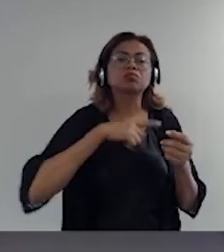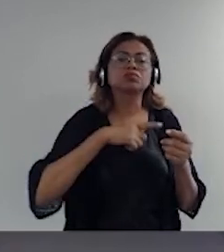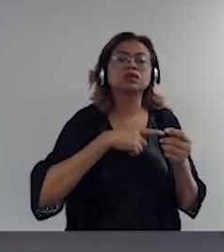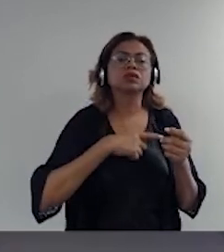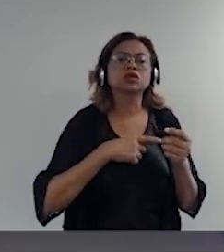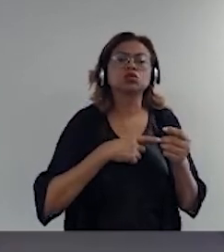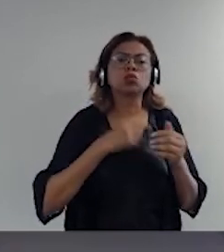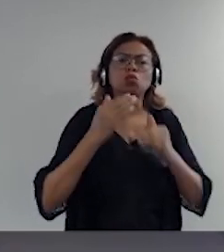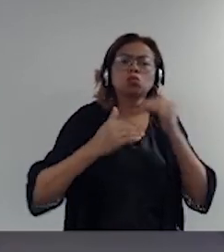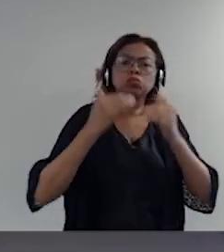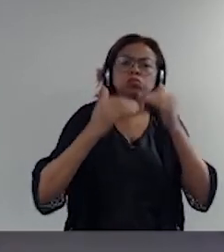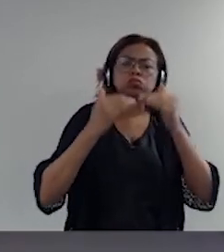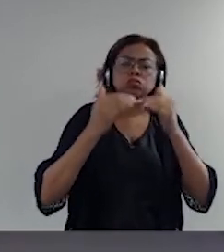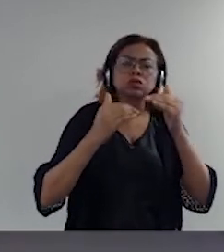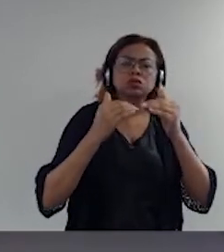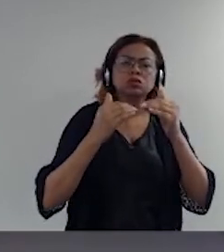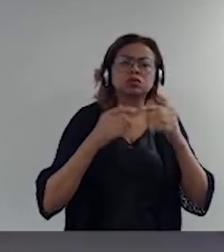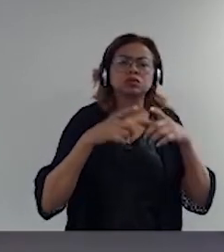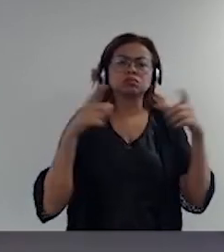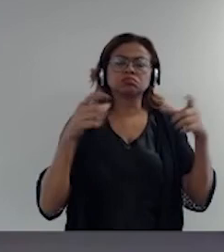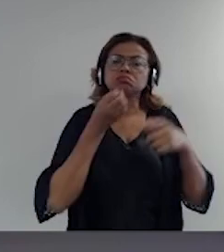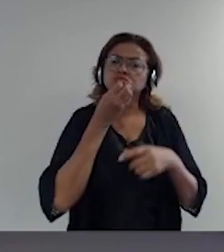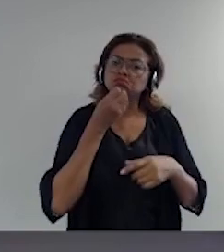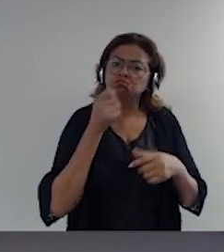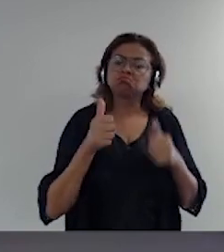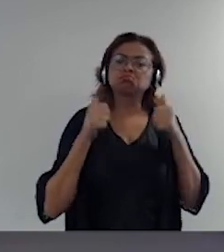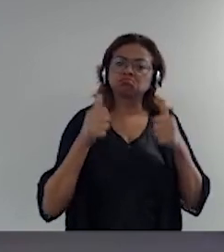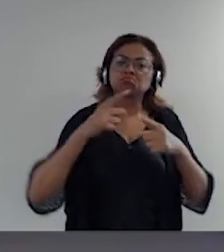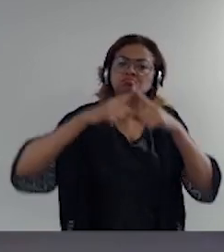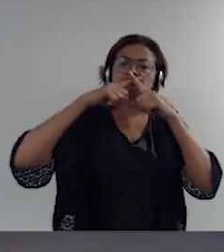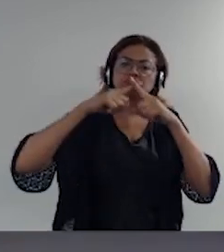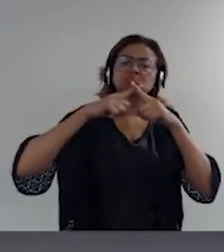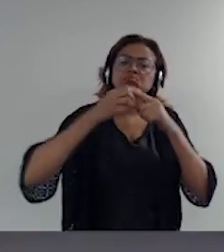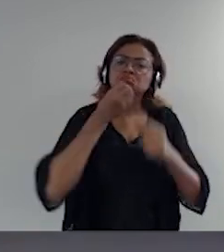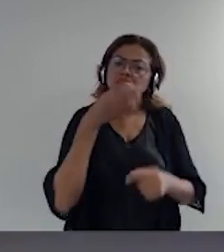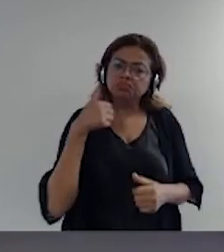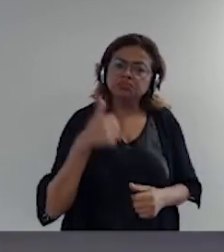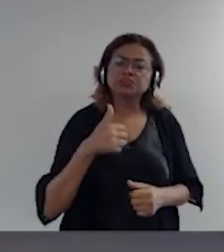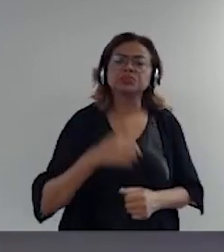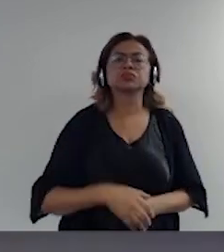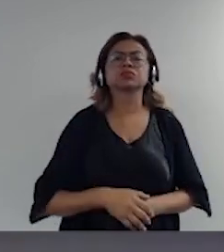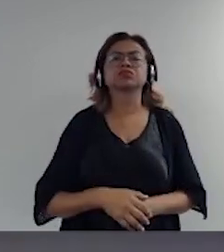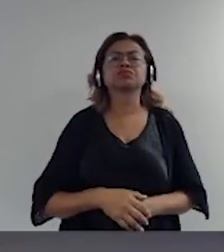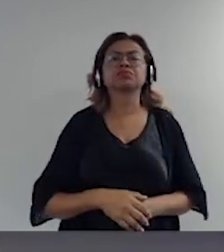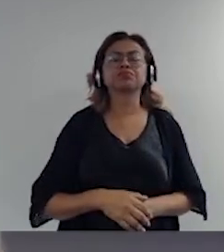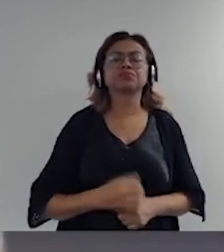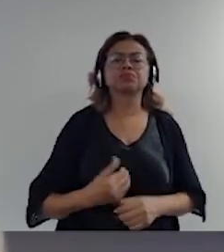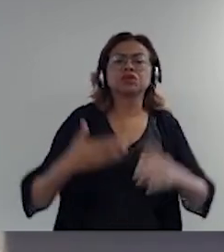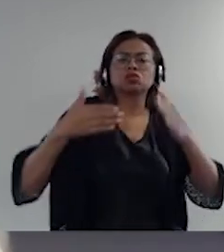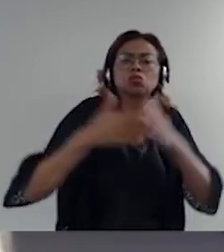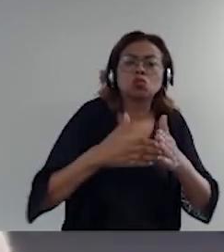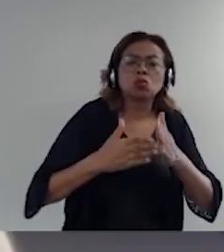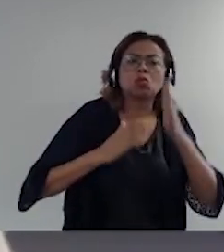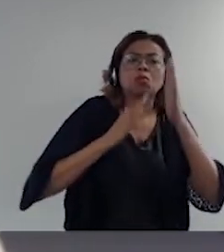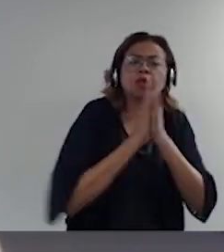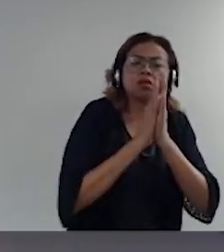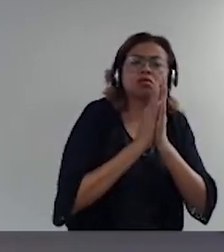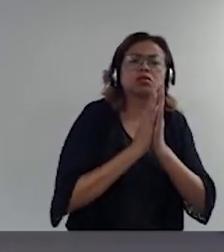um crescimento, isso é um fator positivo, que impacta